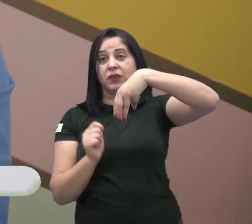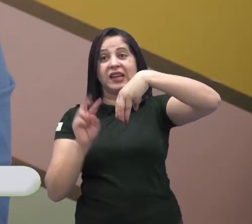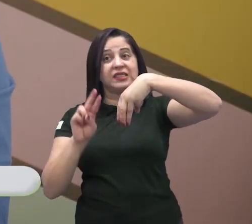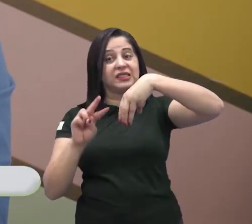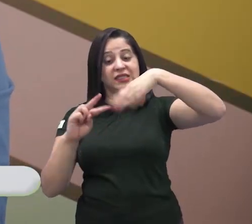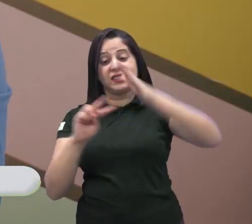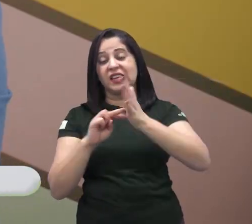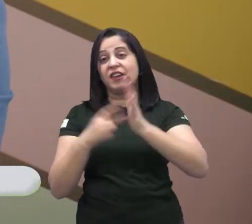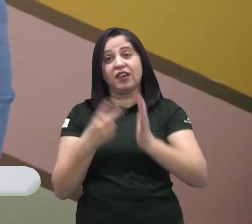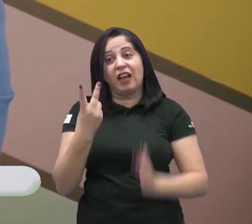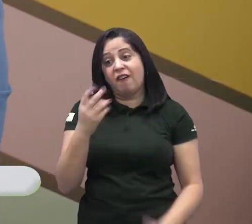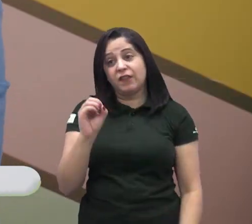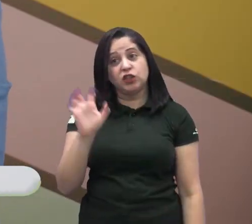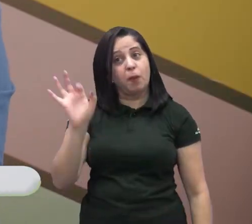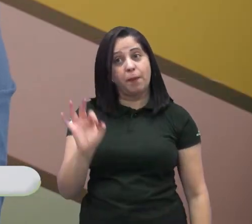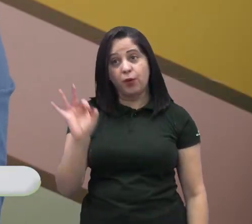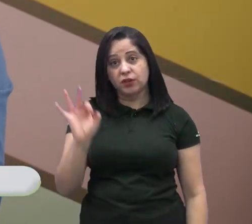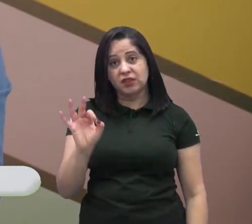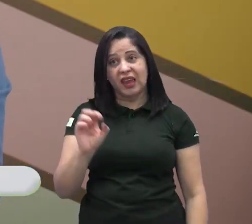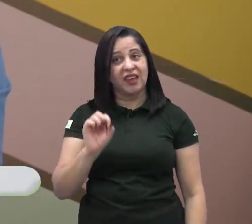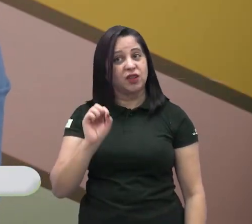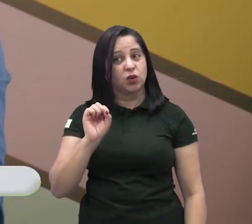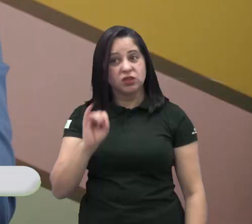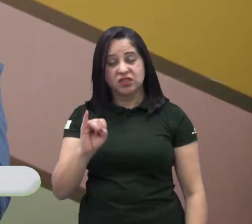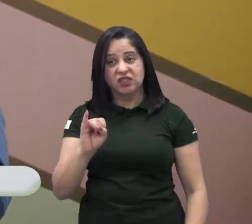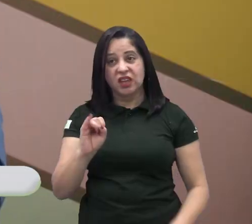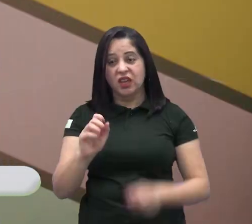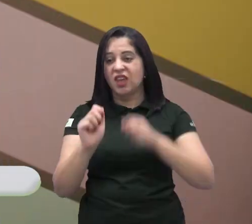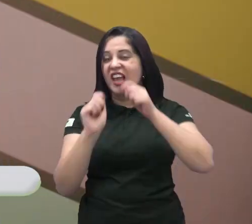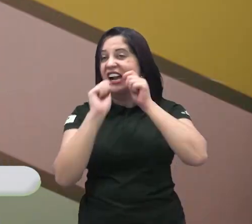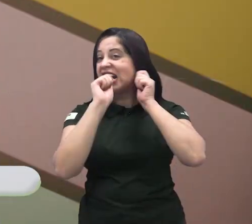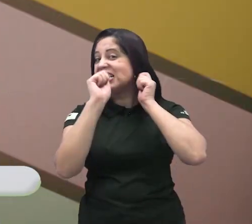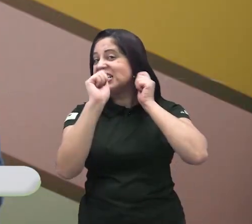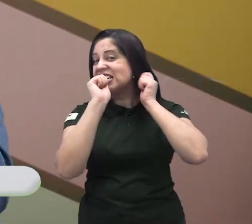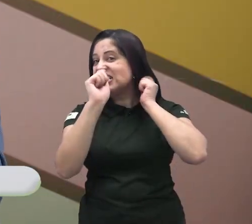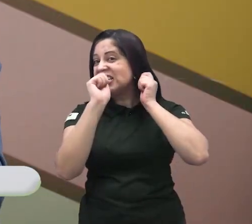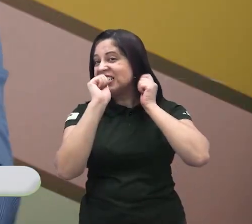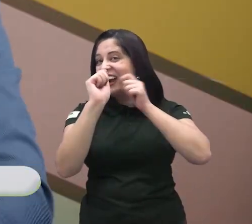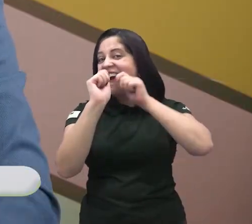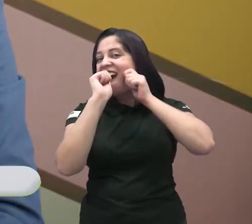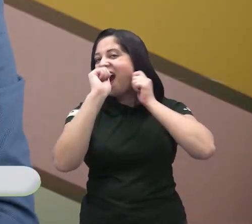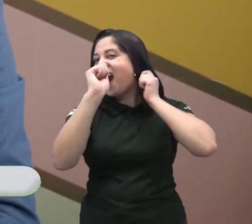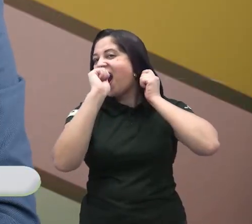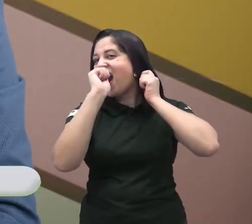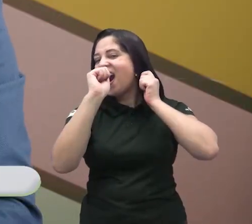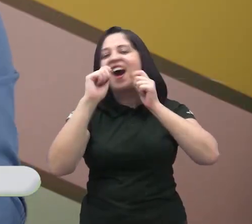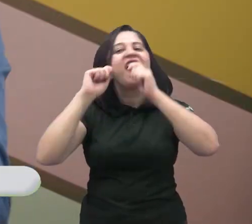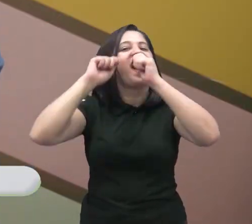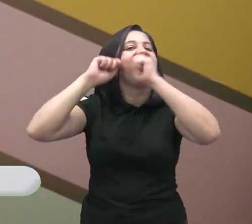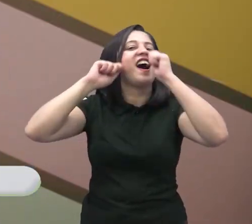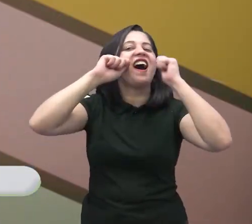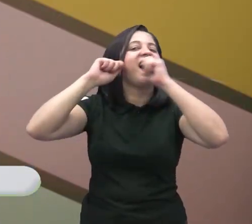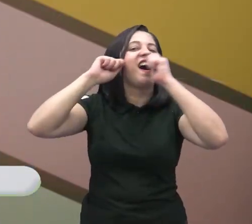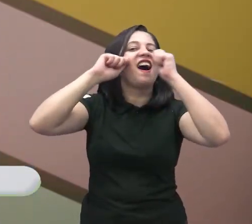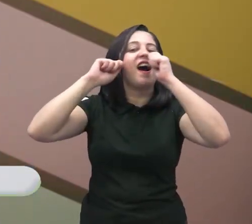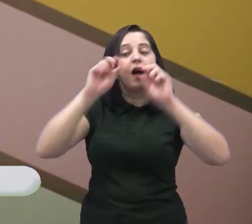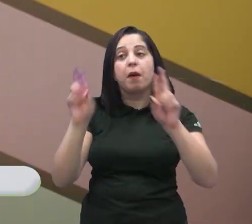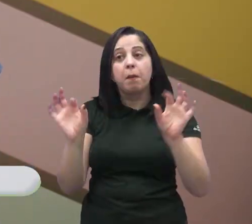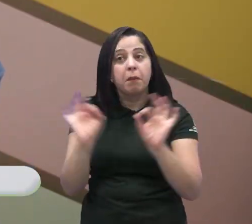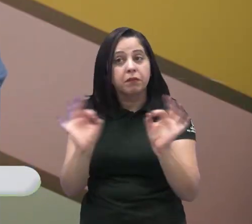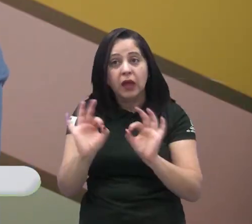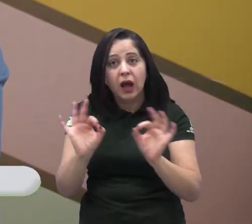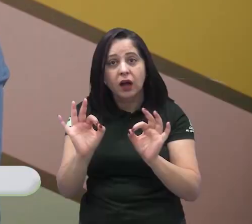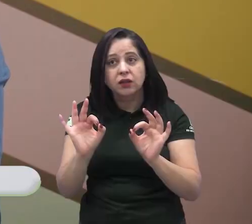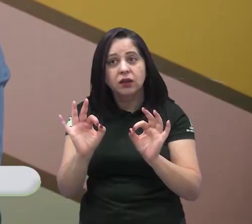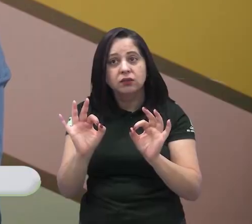do dente. Então, se o paciente não usa fio dental, ele está deixando de escovar 20% do dente. Então, 1/5 do dente dele não